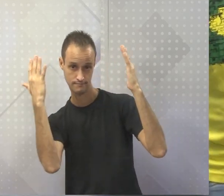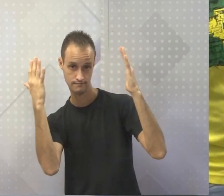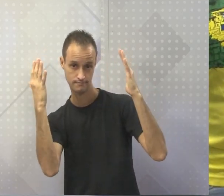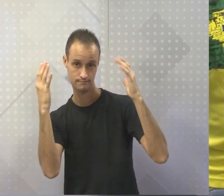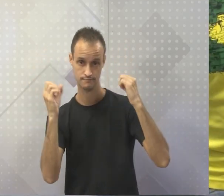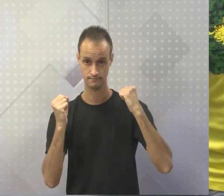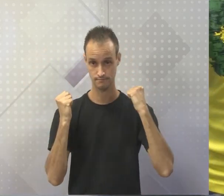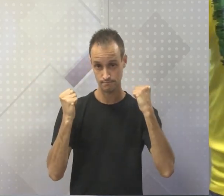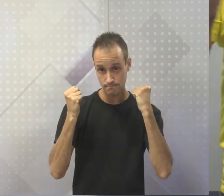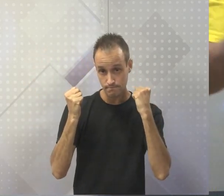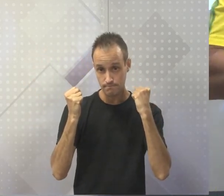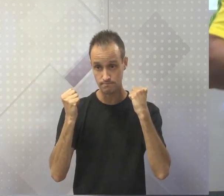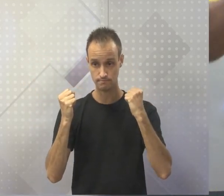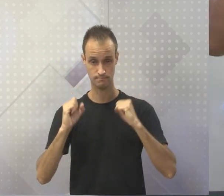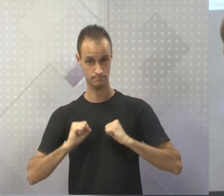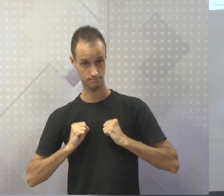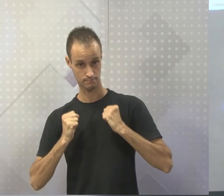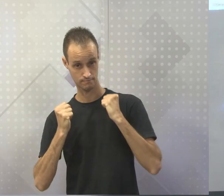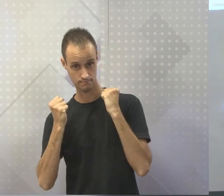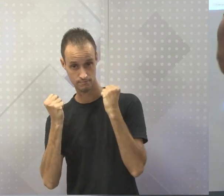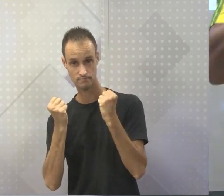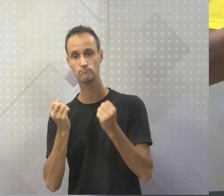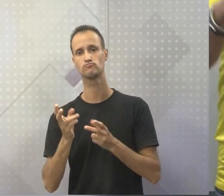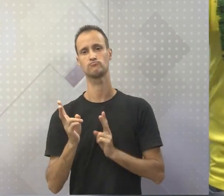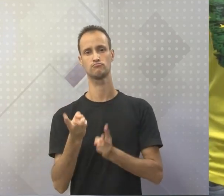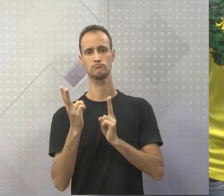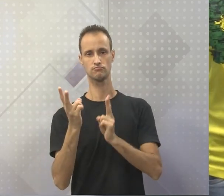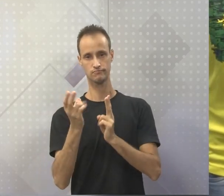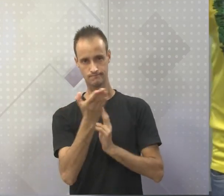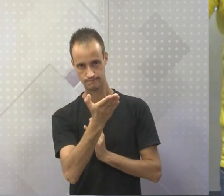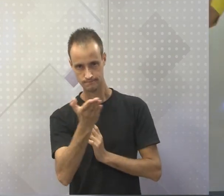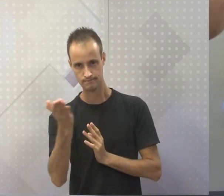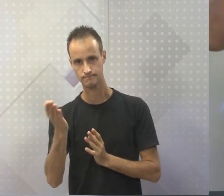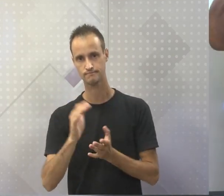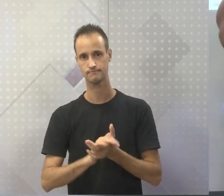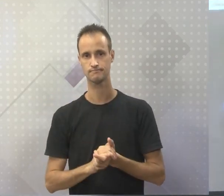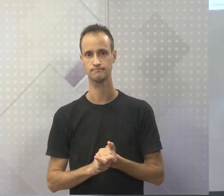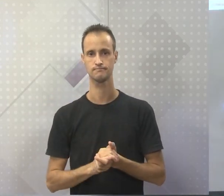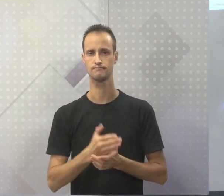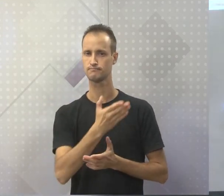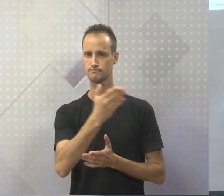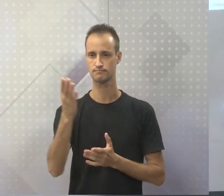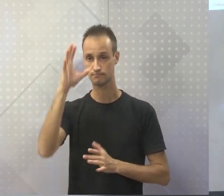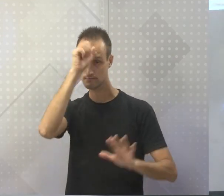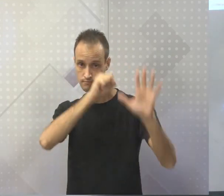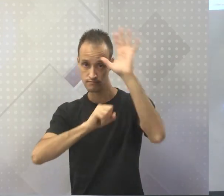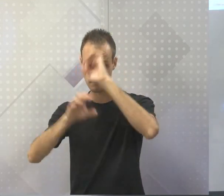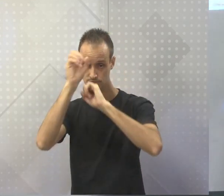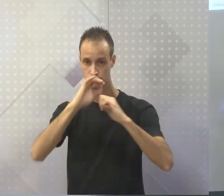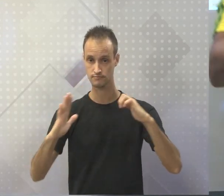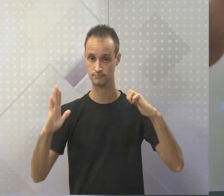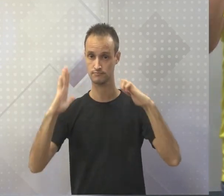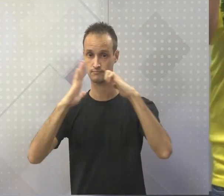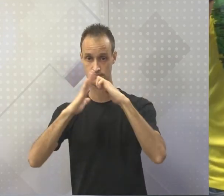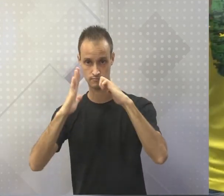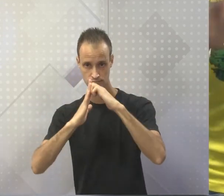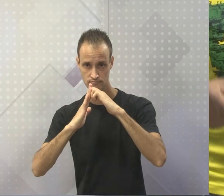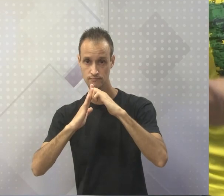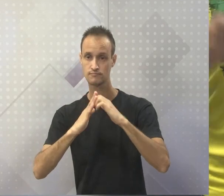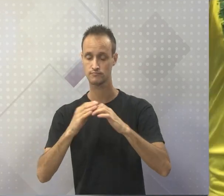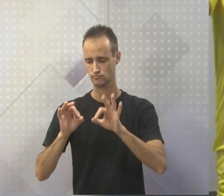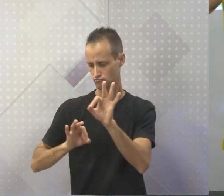pela força, parabéns pela energia. Continue assim, vocês estão só ganhando. Conexão Escolar,